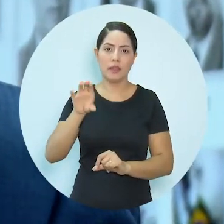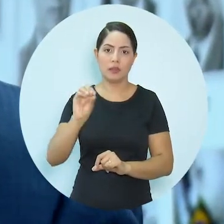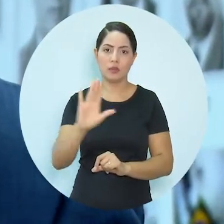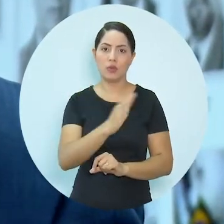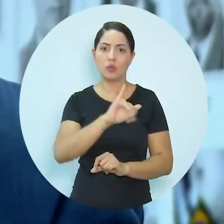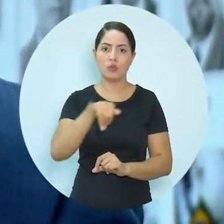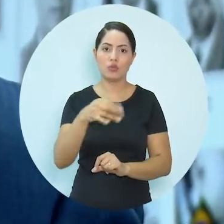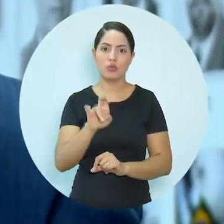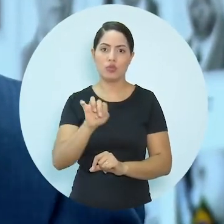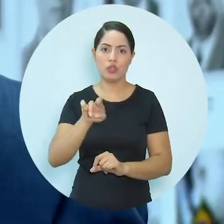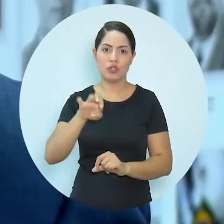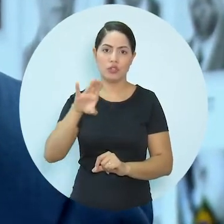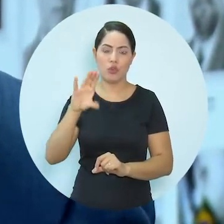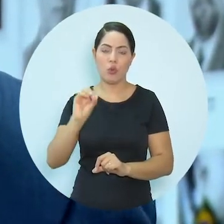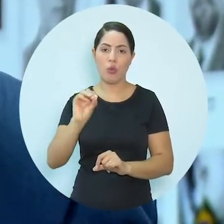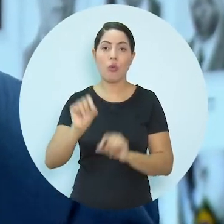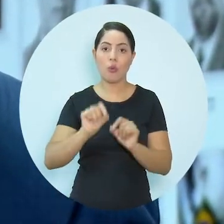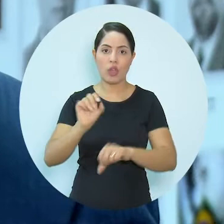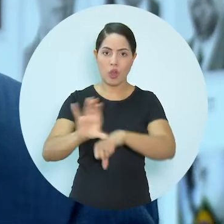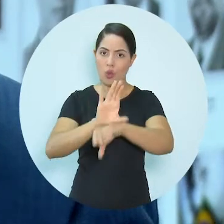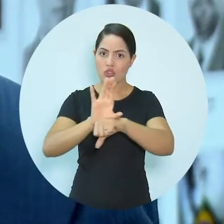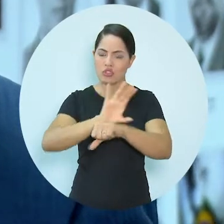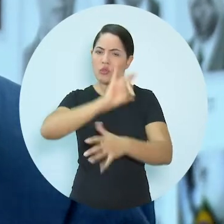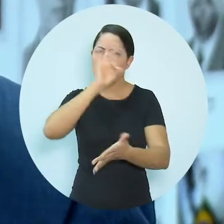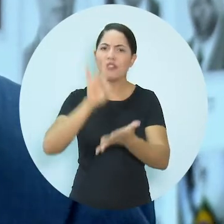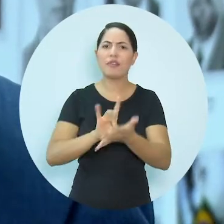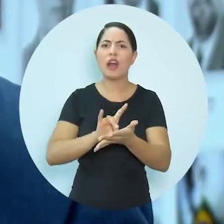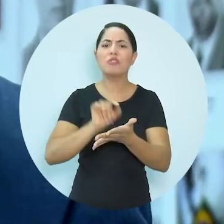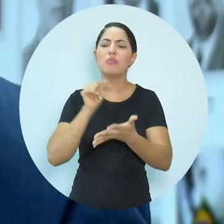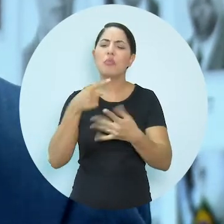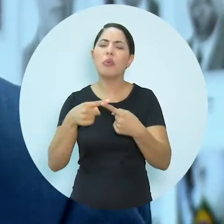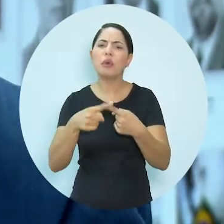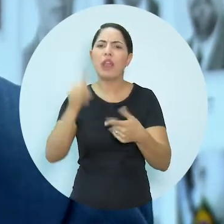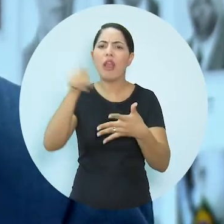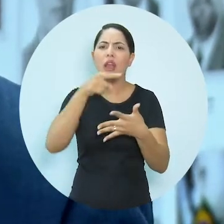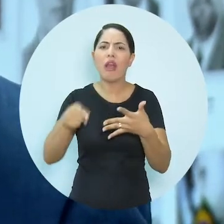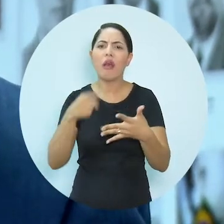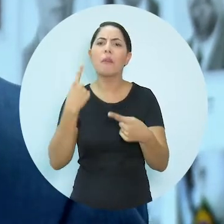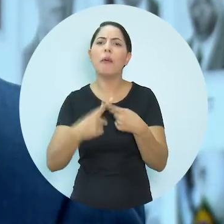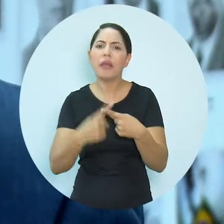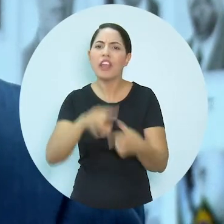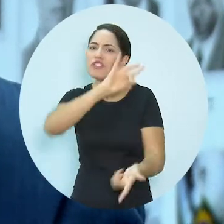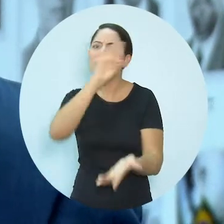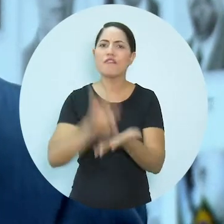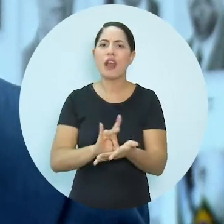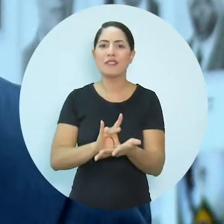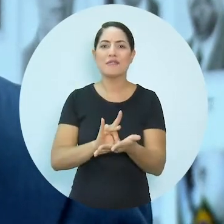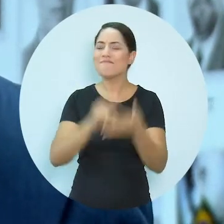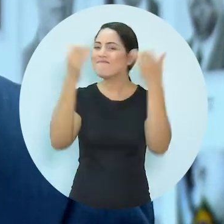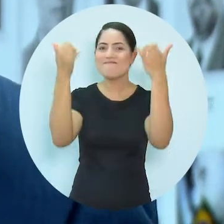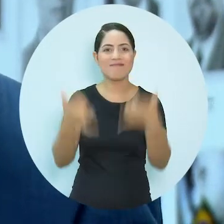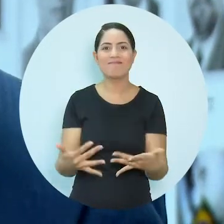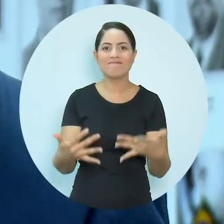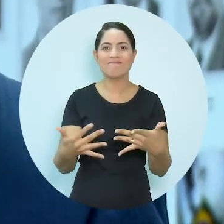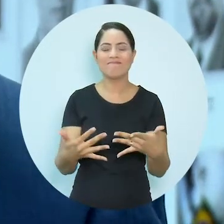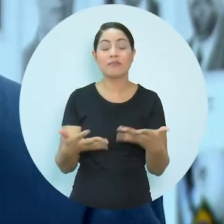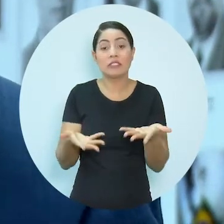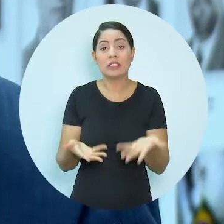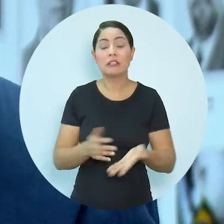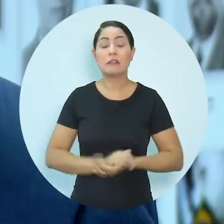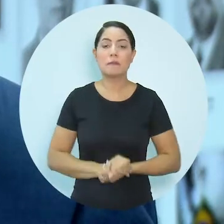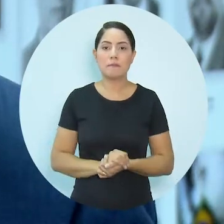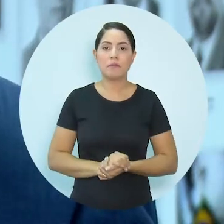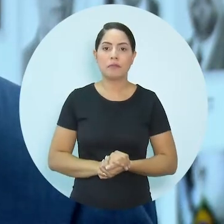veto, que é uma inconstitucionalidade objetiva, uma razão concreta para impedir que a